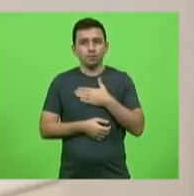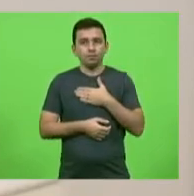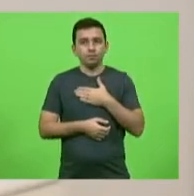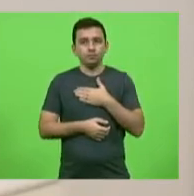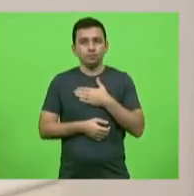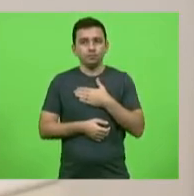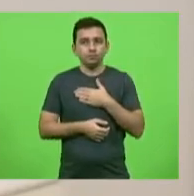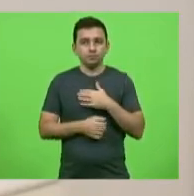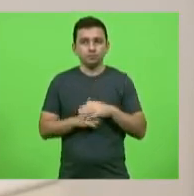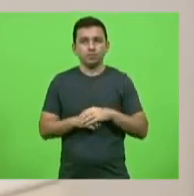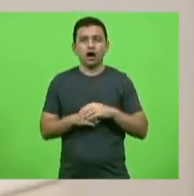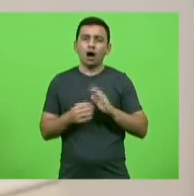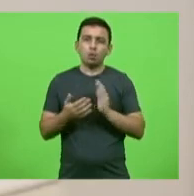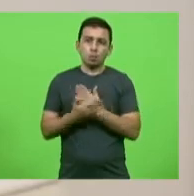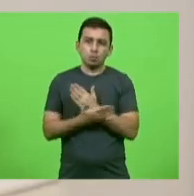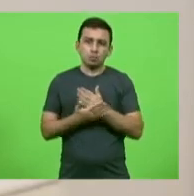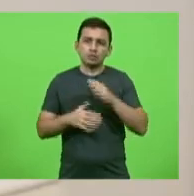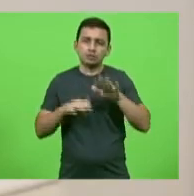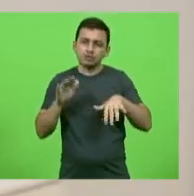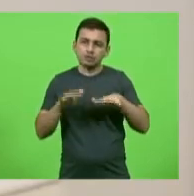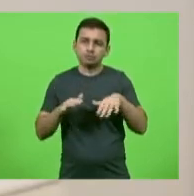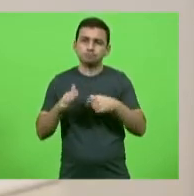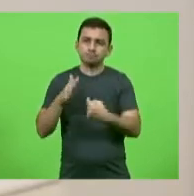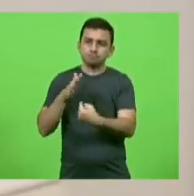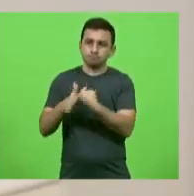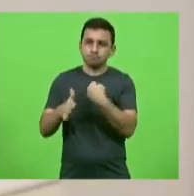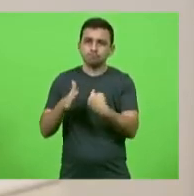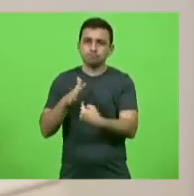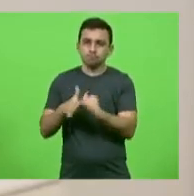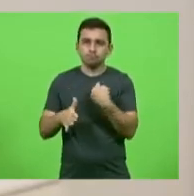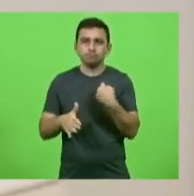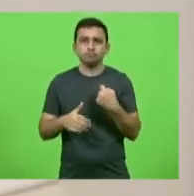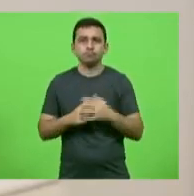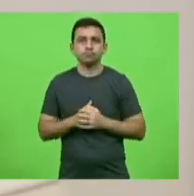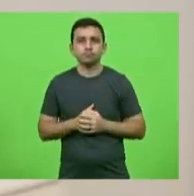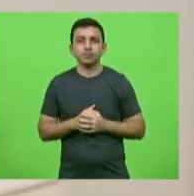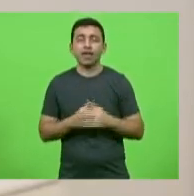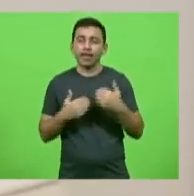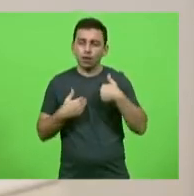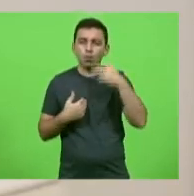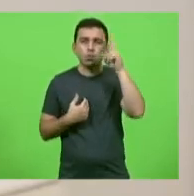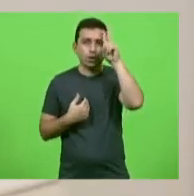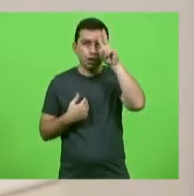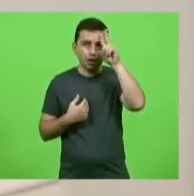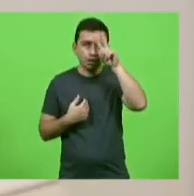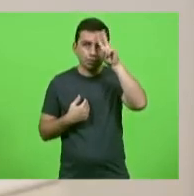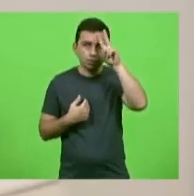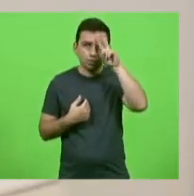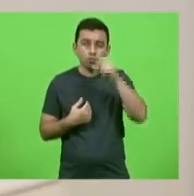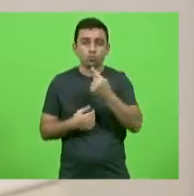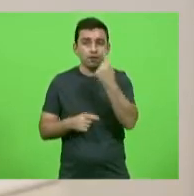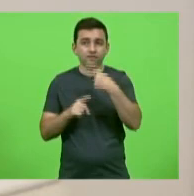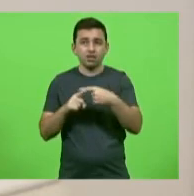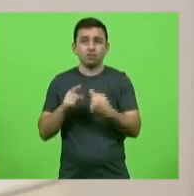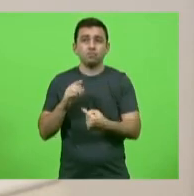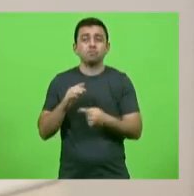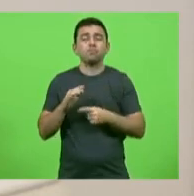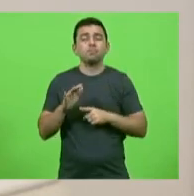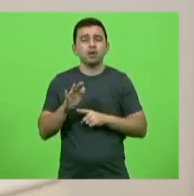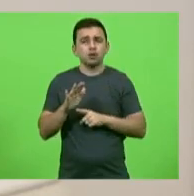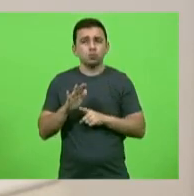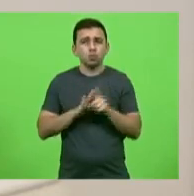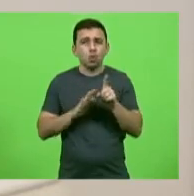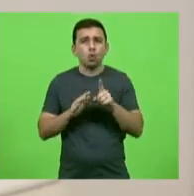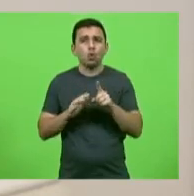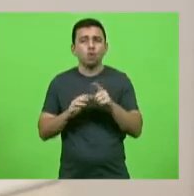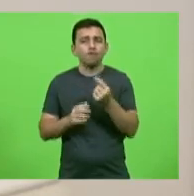em algumas oportunidades, me questionando dessa situação. Eu me lembro bem de uma oportunidade em que ele questionou o preço de máscaras, né?